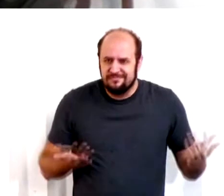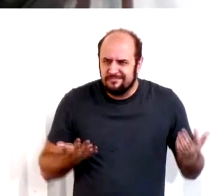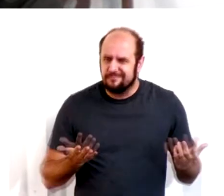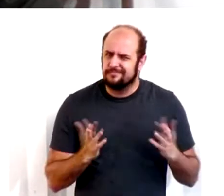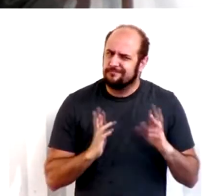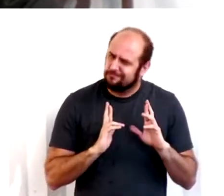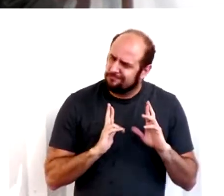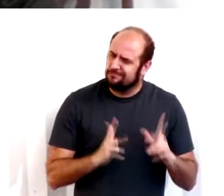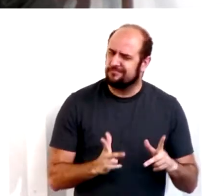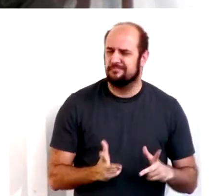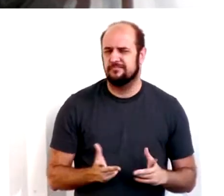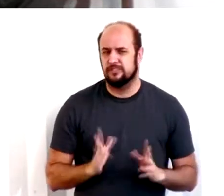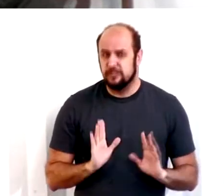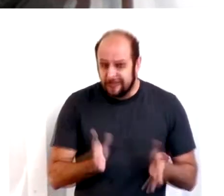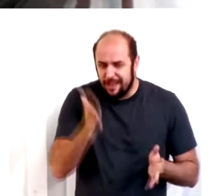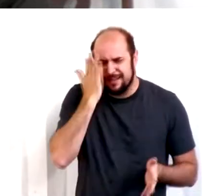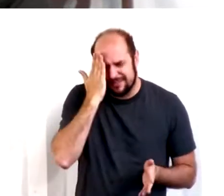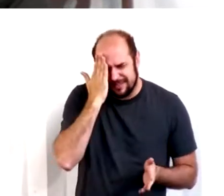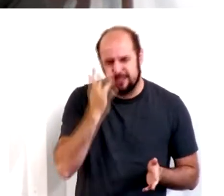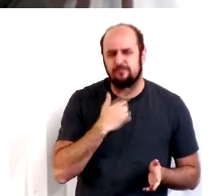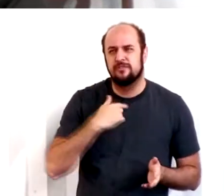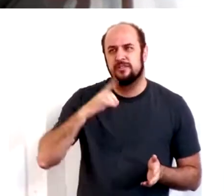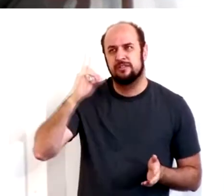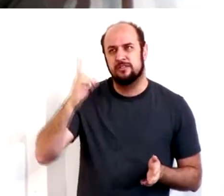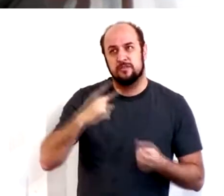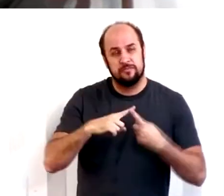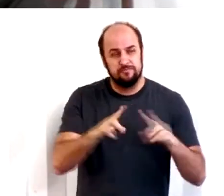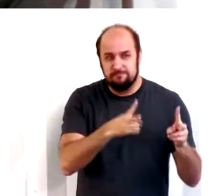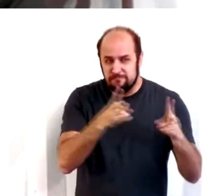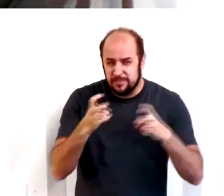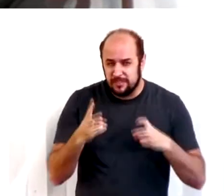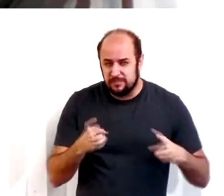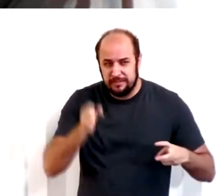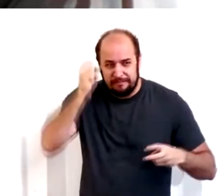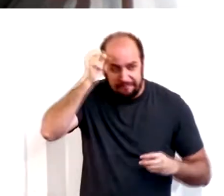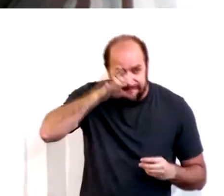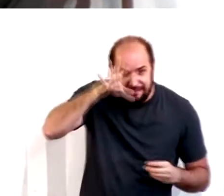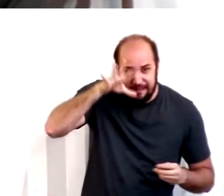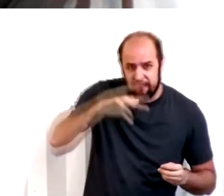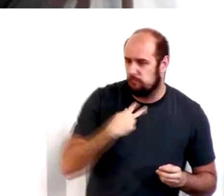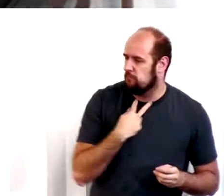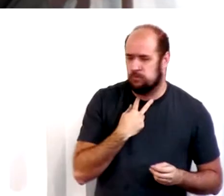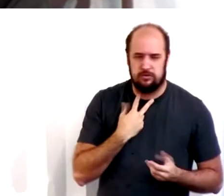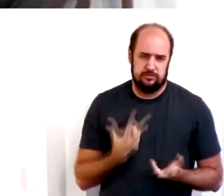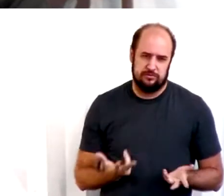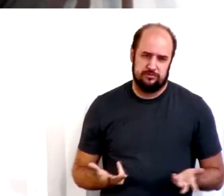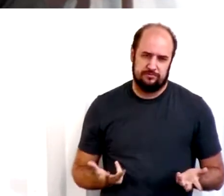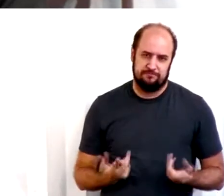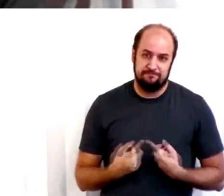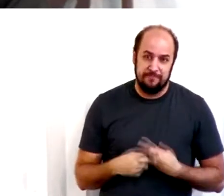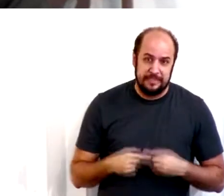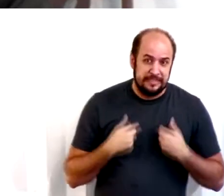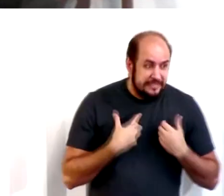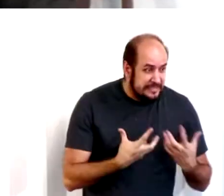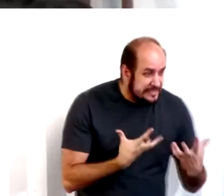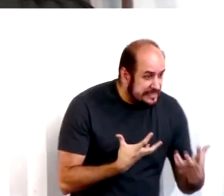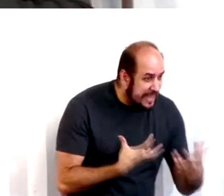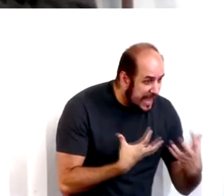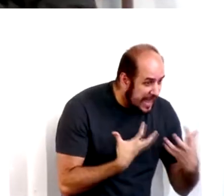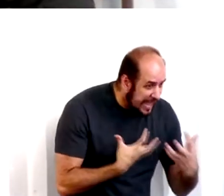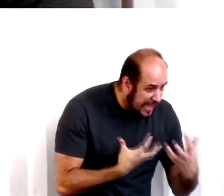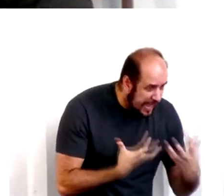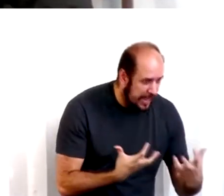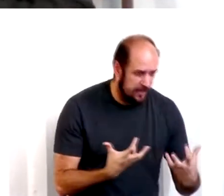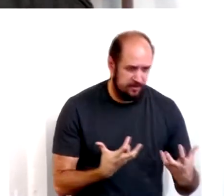Mesmo percebendo sinais claros que não é. Mas eu quero fazer,